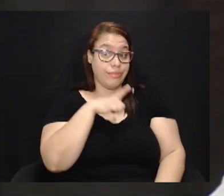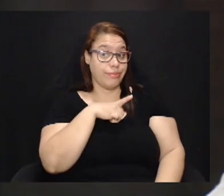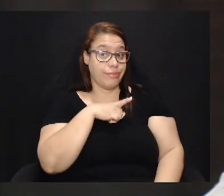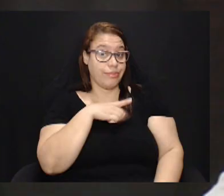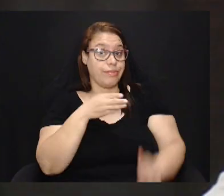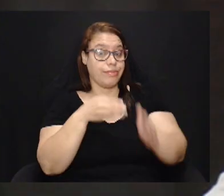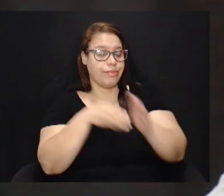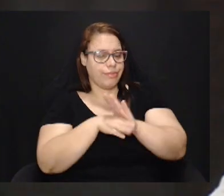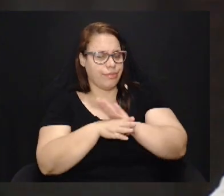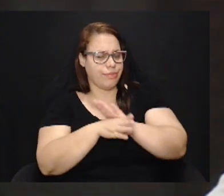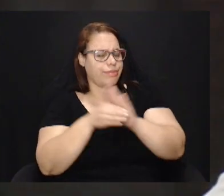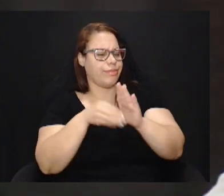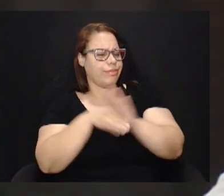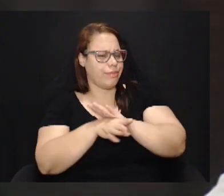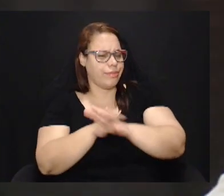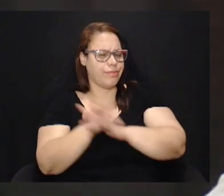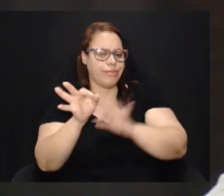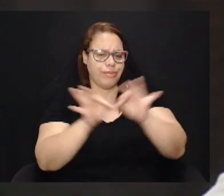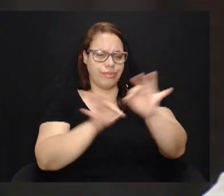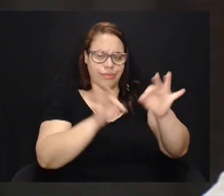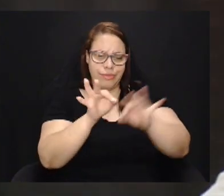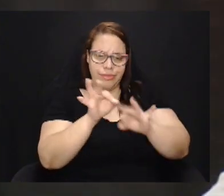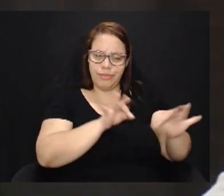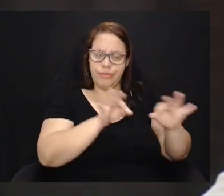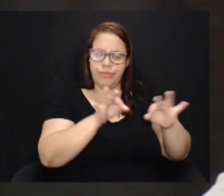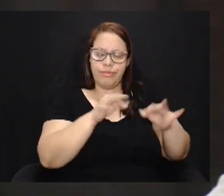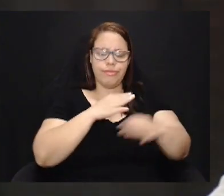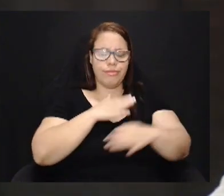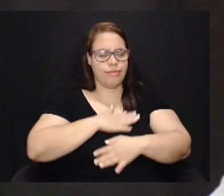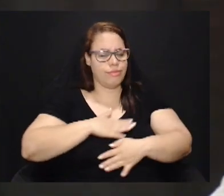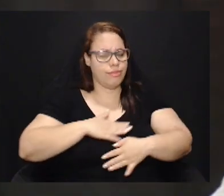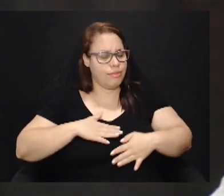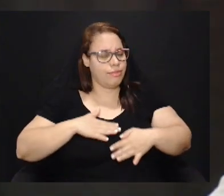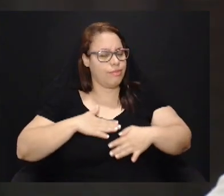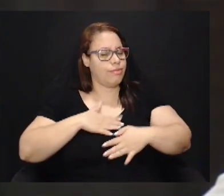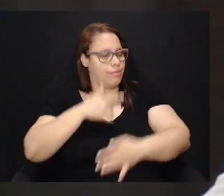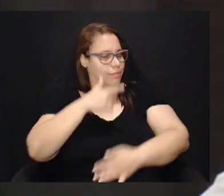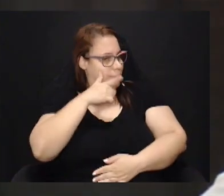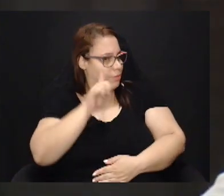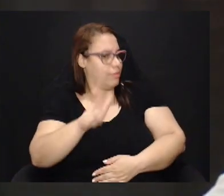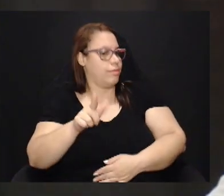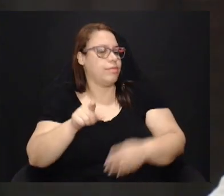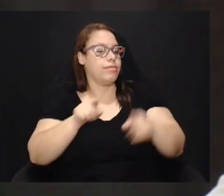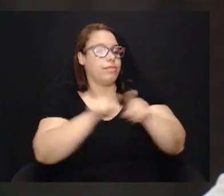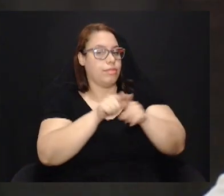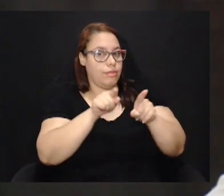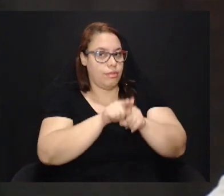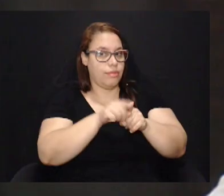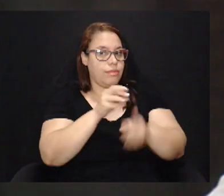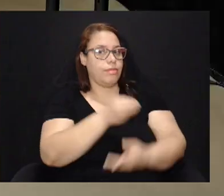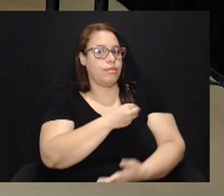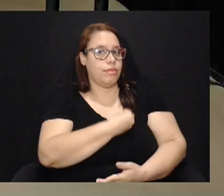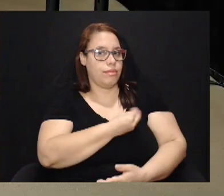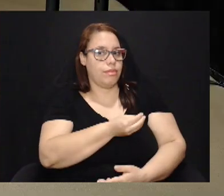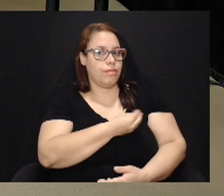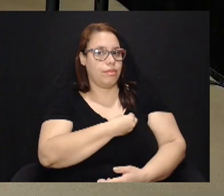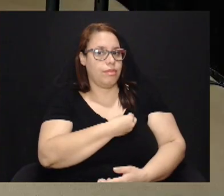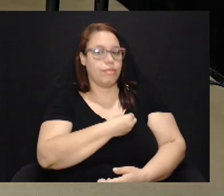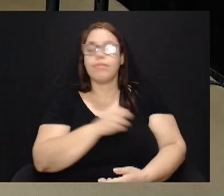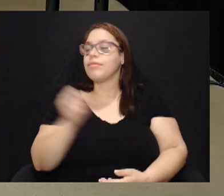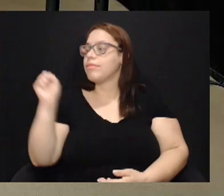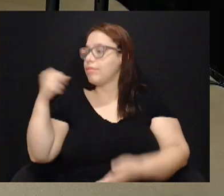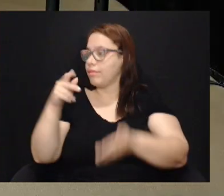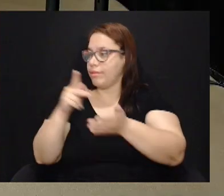de preparar aquilo, são prazeres que você vai conquistando e você vai colocando também para a sua vida. É verdade. Né? Você